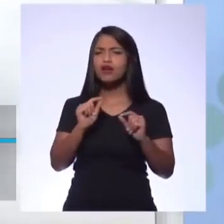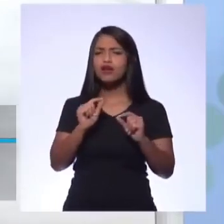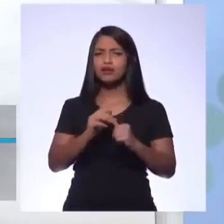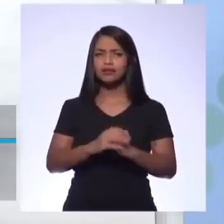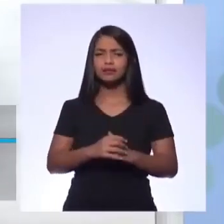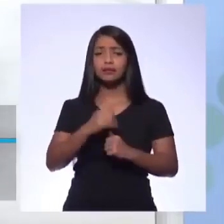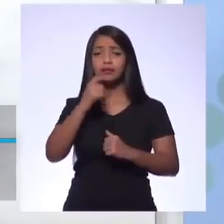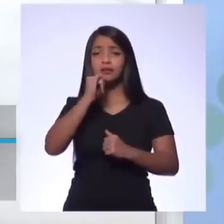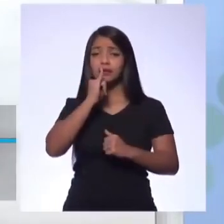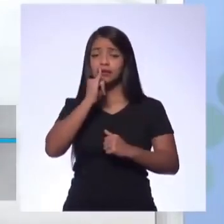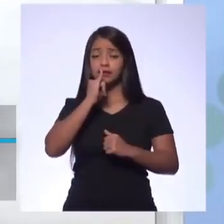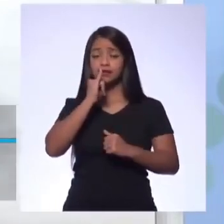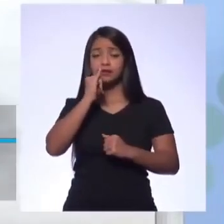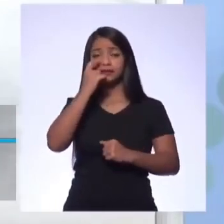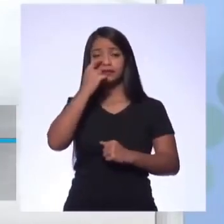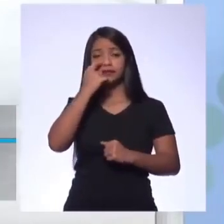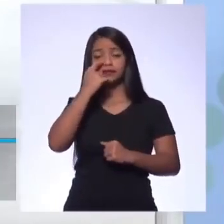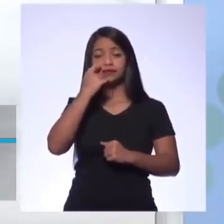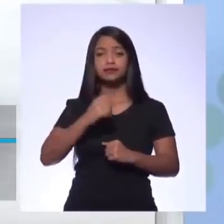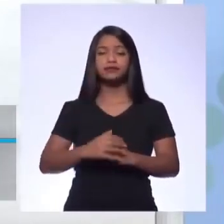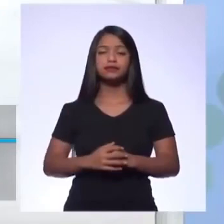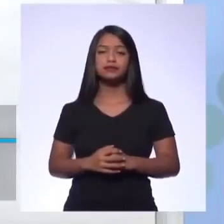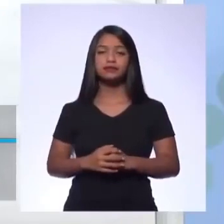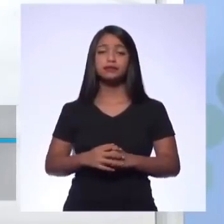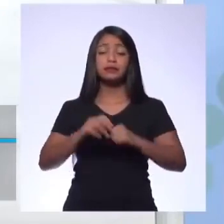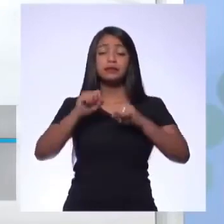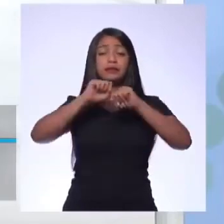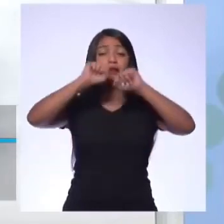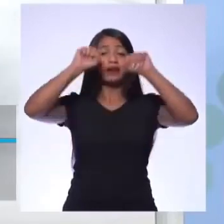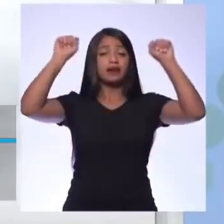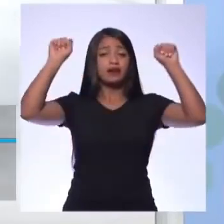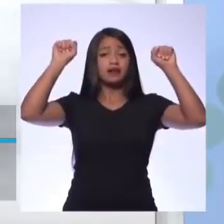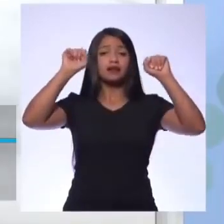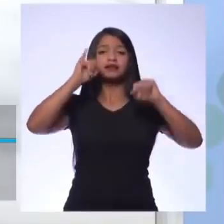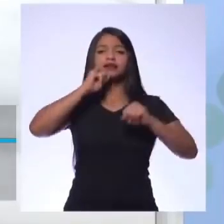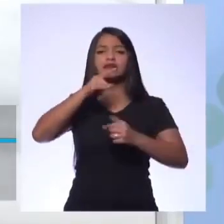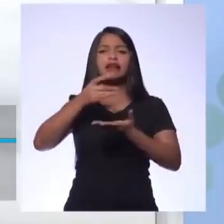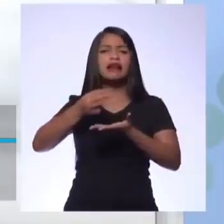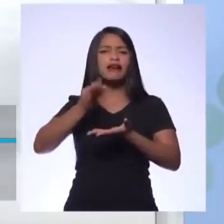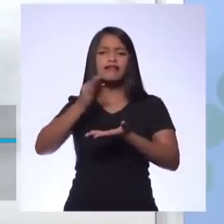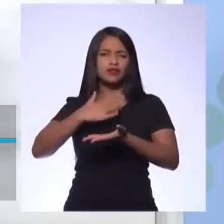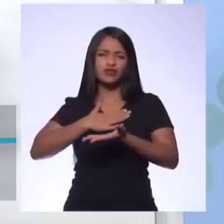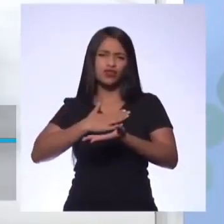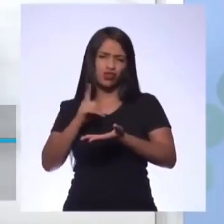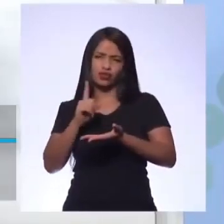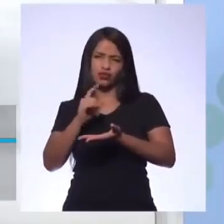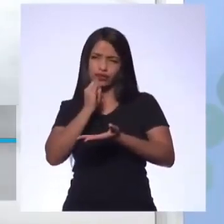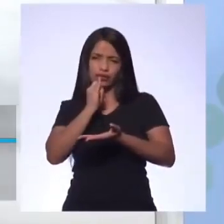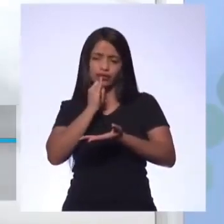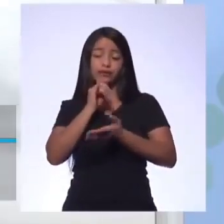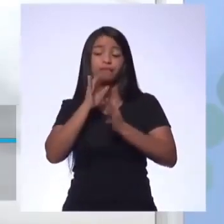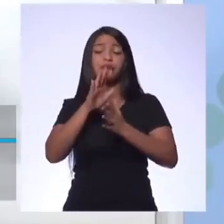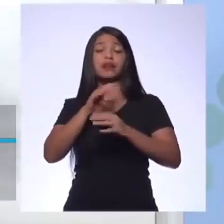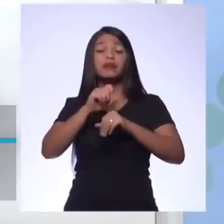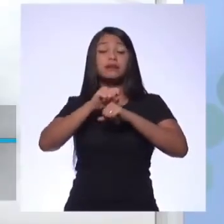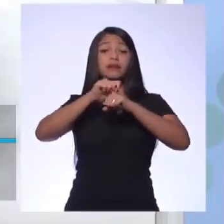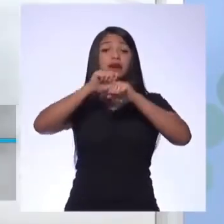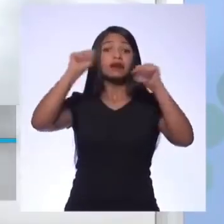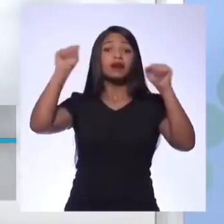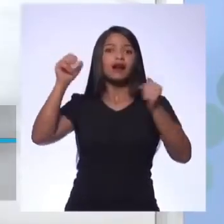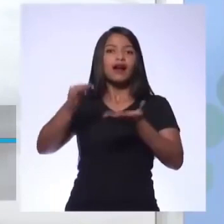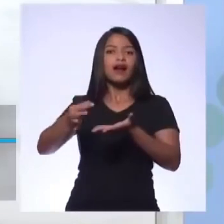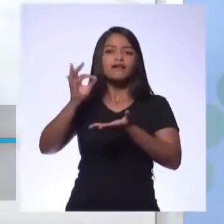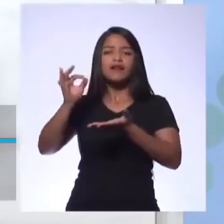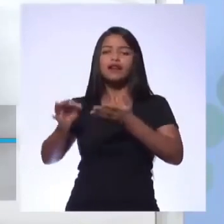está fazendo de manhã, mesmo que você não goste de café, você sente o cheiro do café de longe, e aquilo te dá